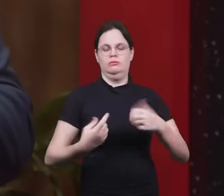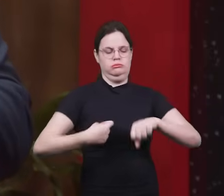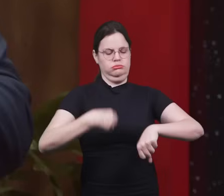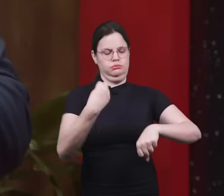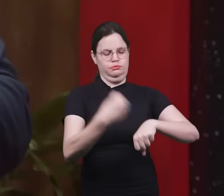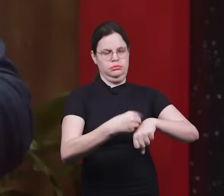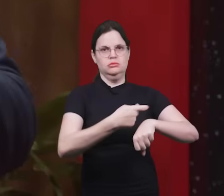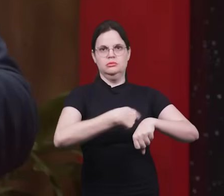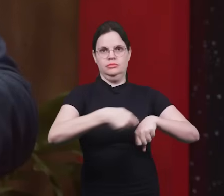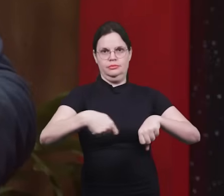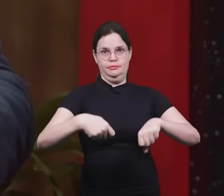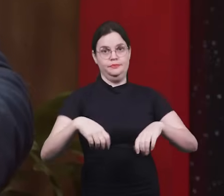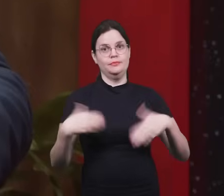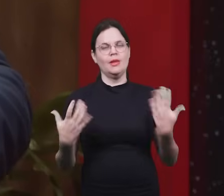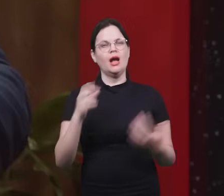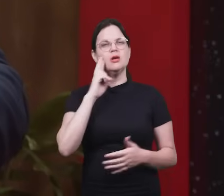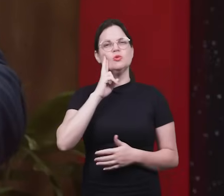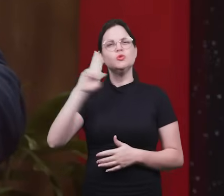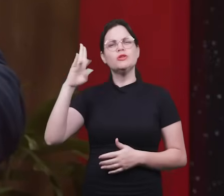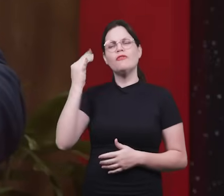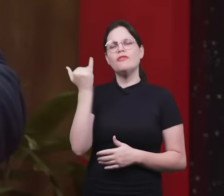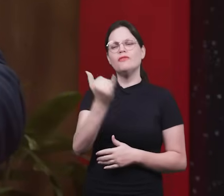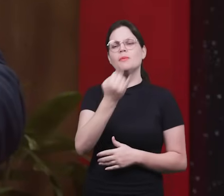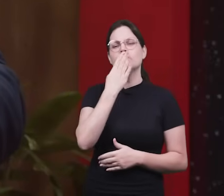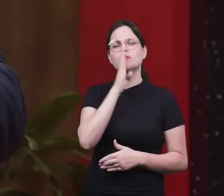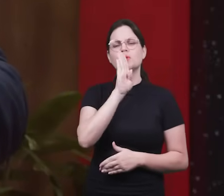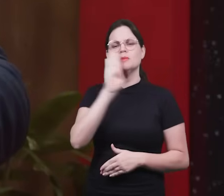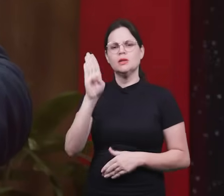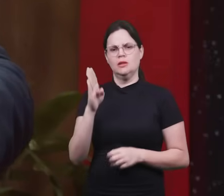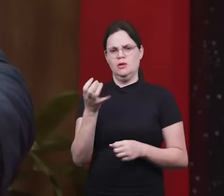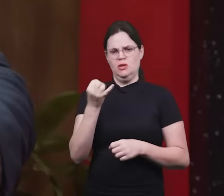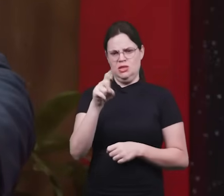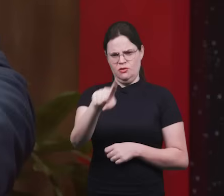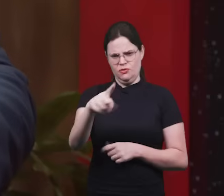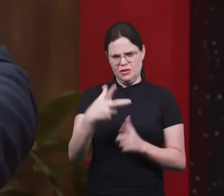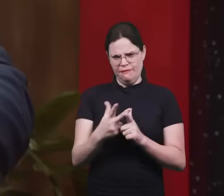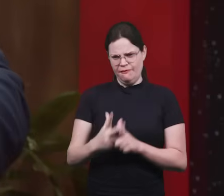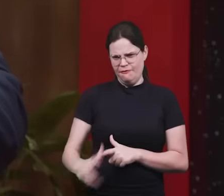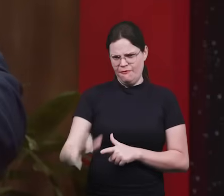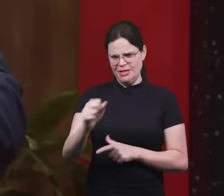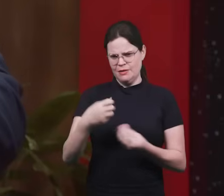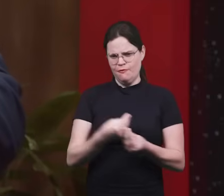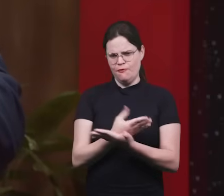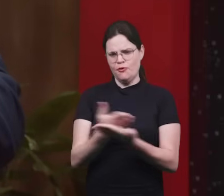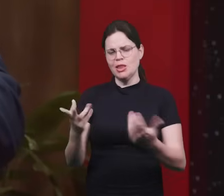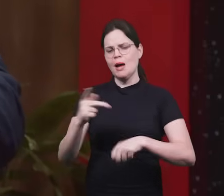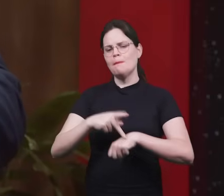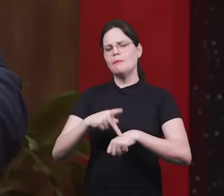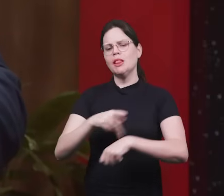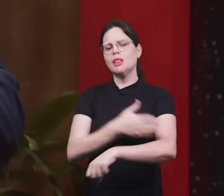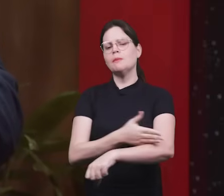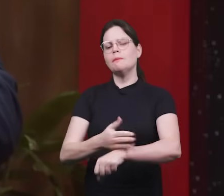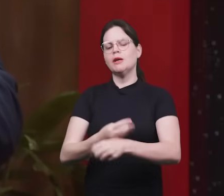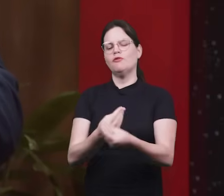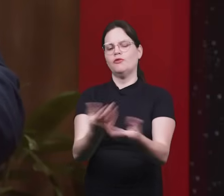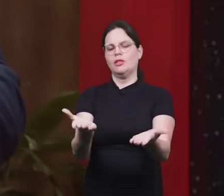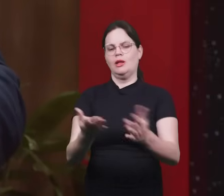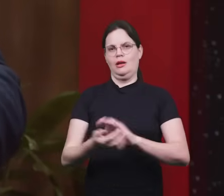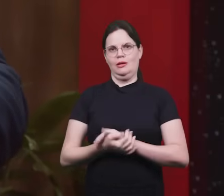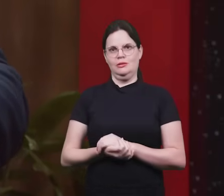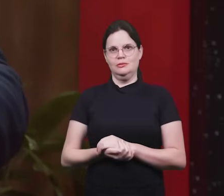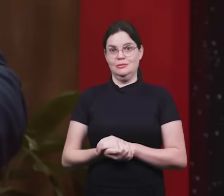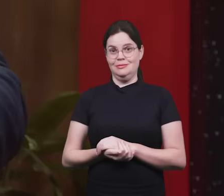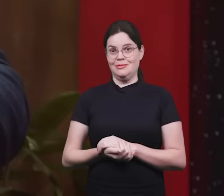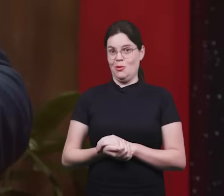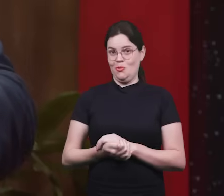que aquele que vencer, lhe darei uma pedra branca, ou seja, o Senhor estava fazendo uma promessa de que